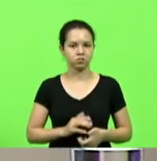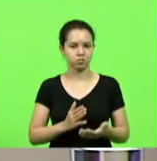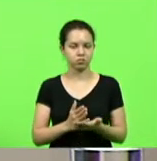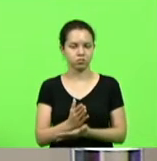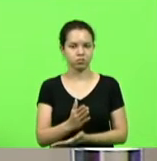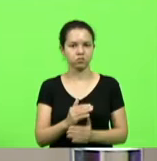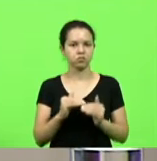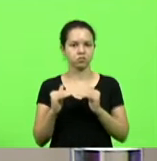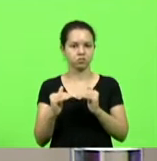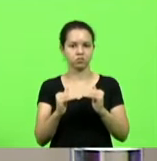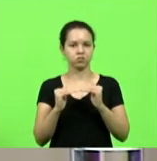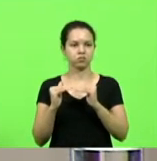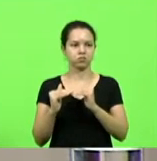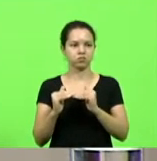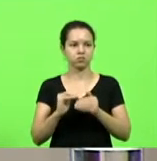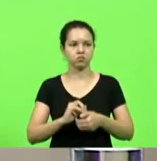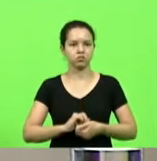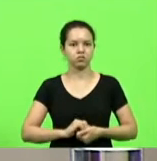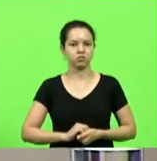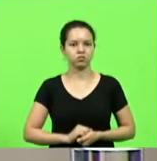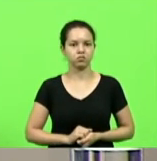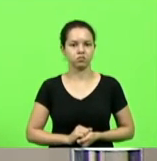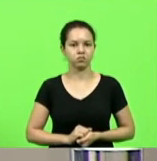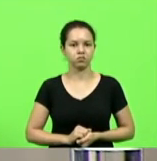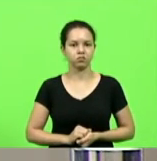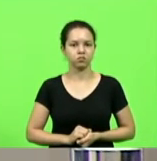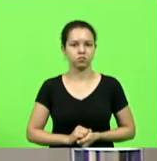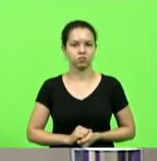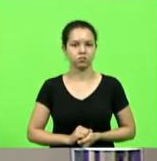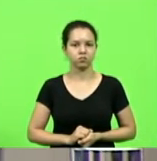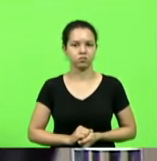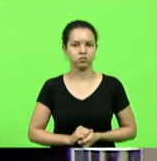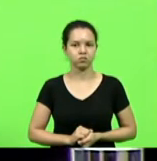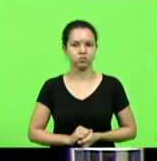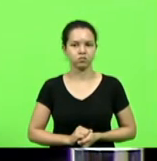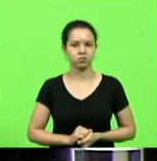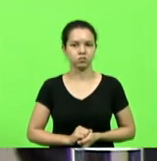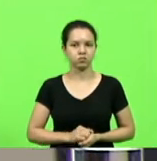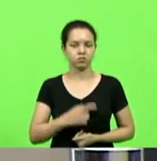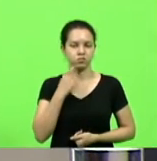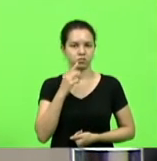por unanimidade. Presidente. Perdão. Deputado Bruno.